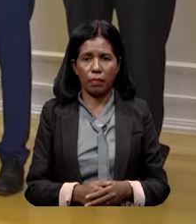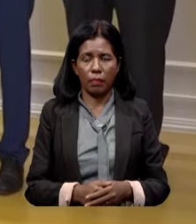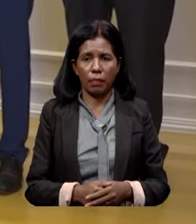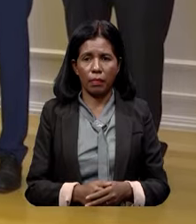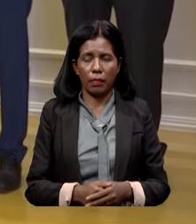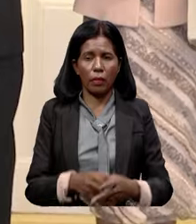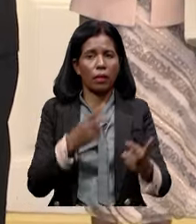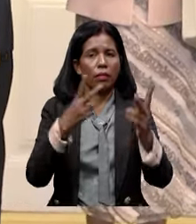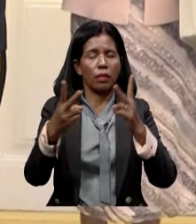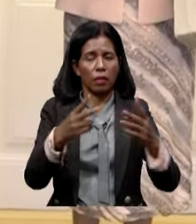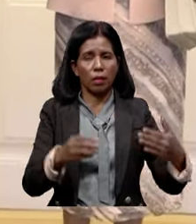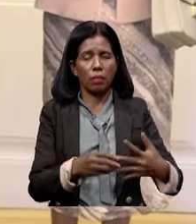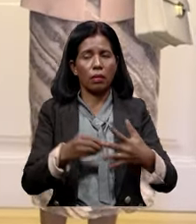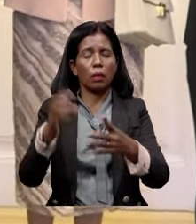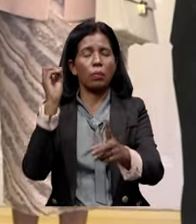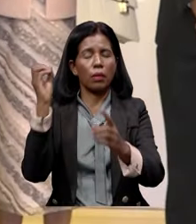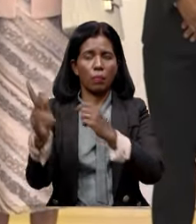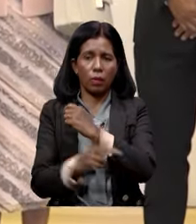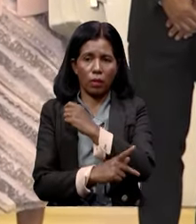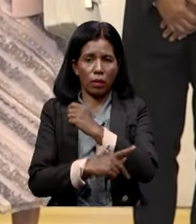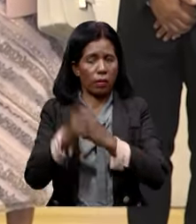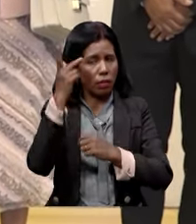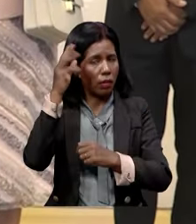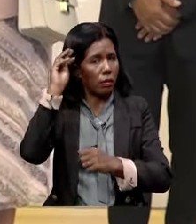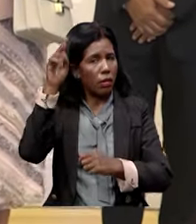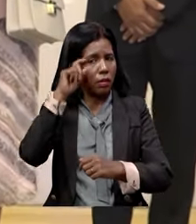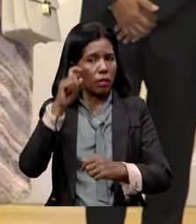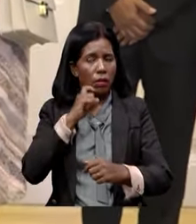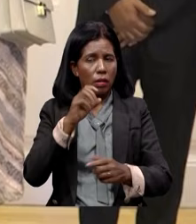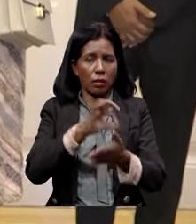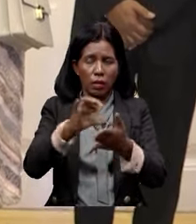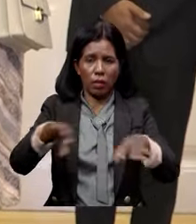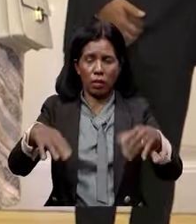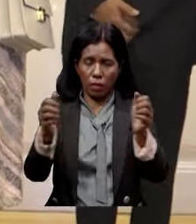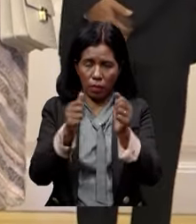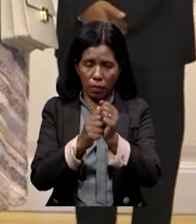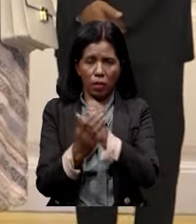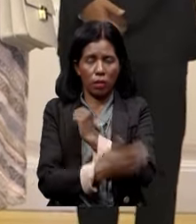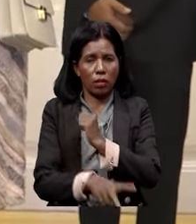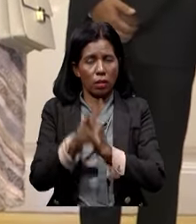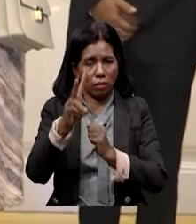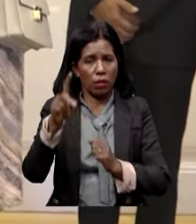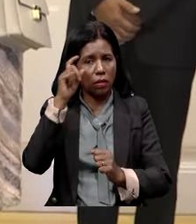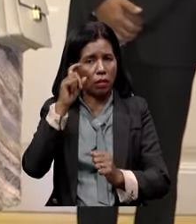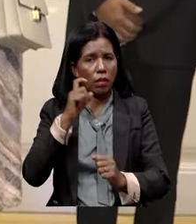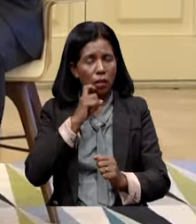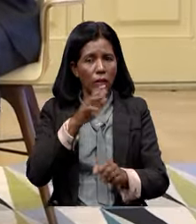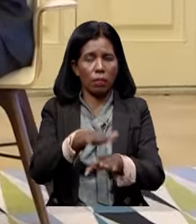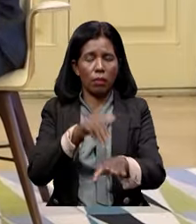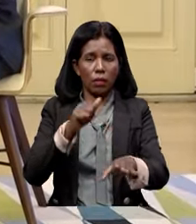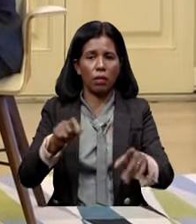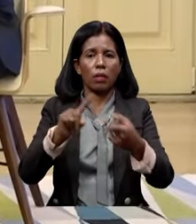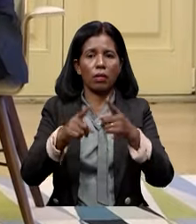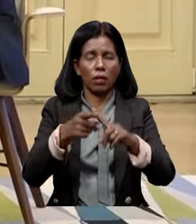E a visita oficial para Portugal, o primeiro-ministro Cairala Sanana Guzmão, e a âmbito assina acordo de cooperação com a Iruanian, Sanana Guzmão convida o